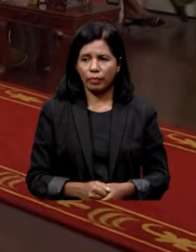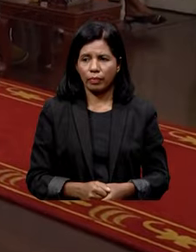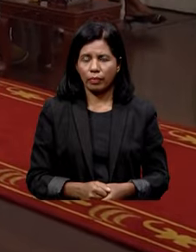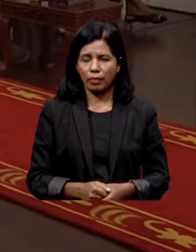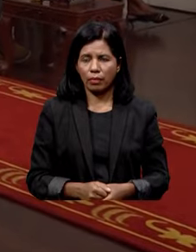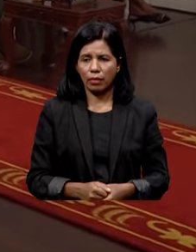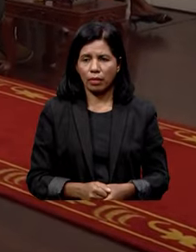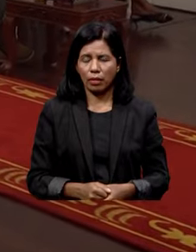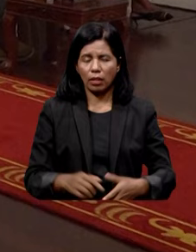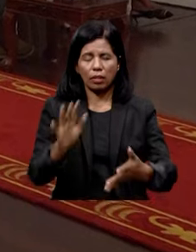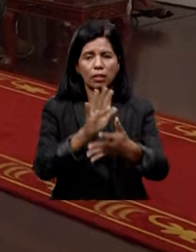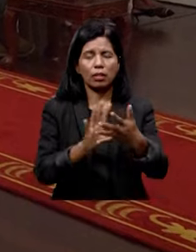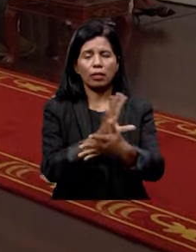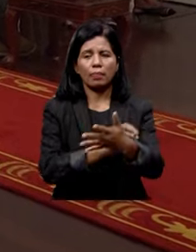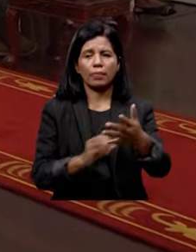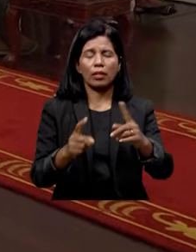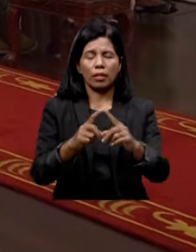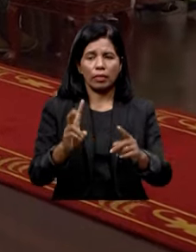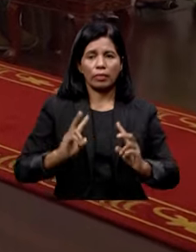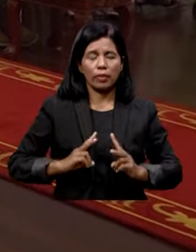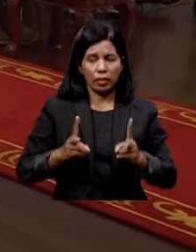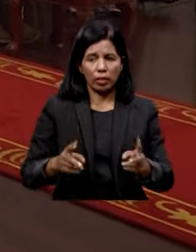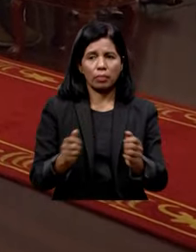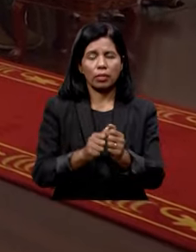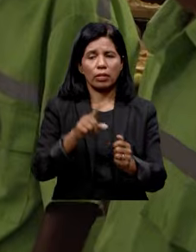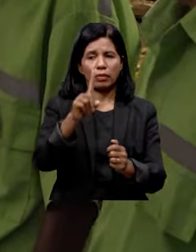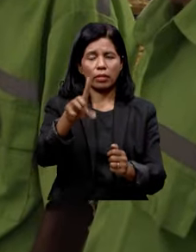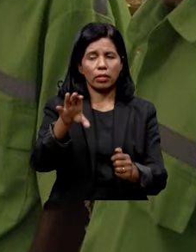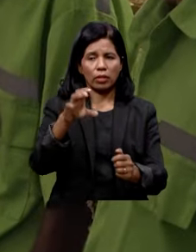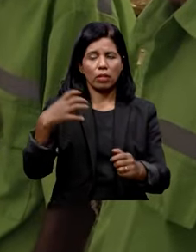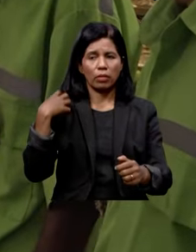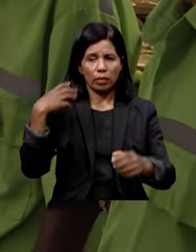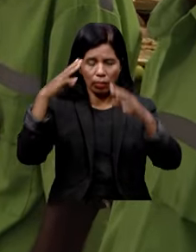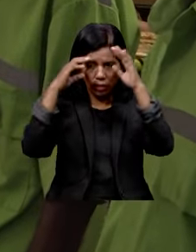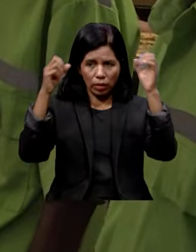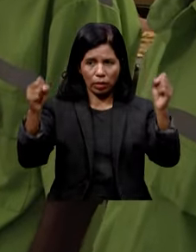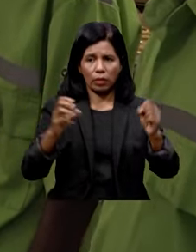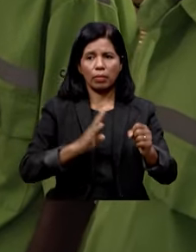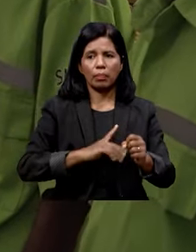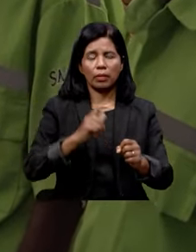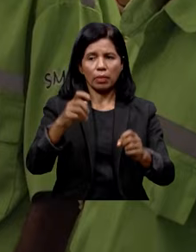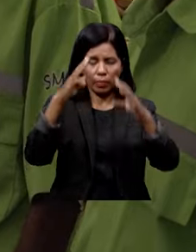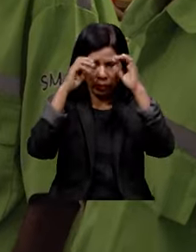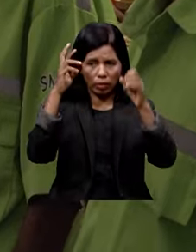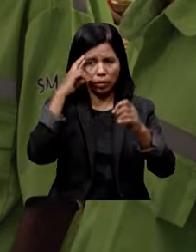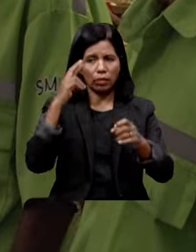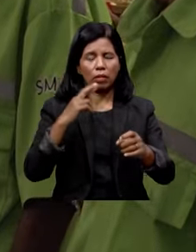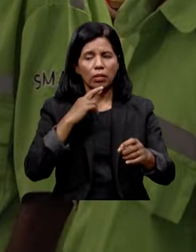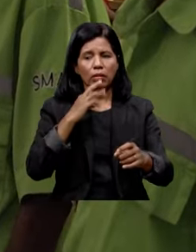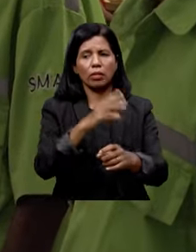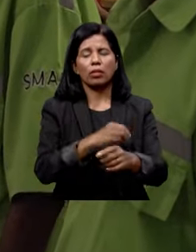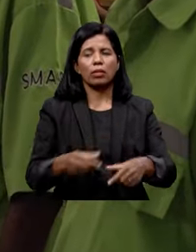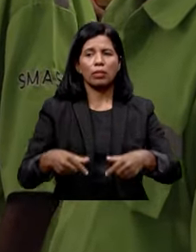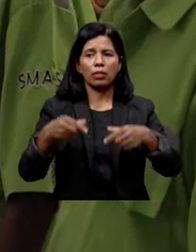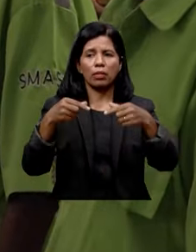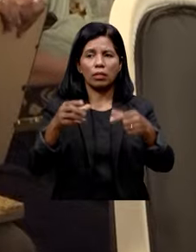A foi condecora veteranos Atos Idelio e a Palácio Presidencial Bairupite Terçané, Presidente da República Zeramos Horta Mos condecora